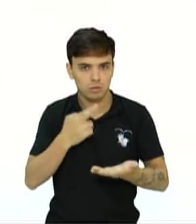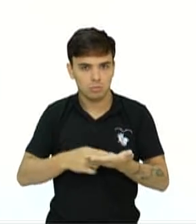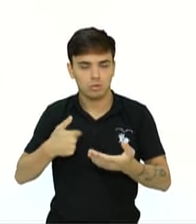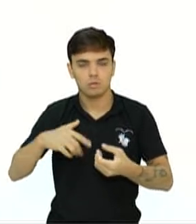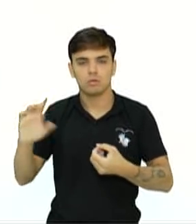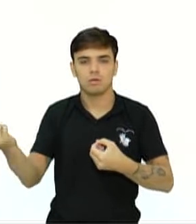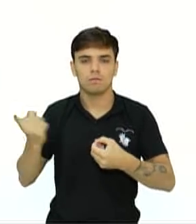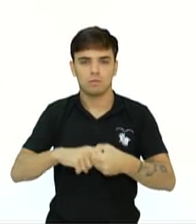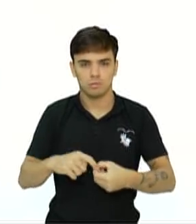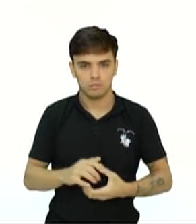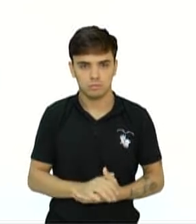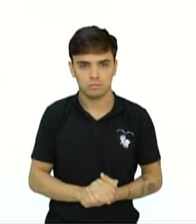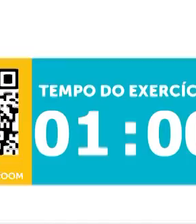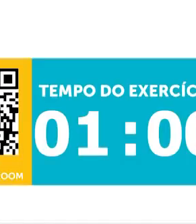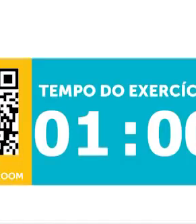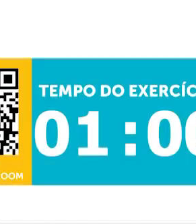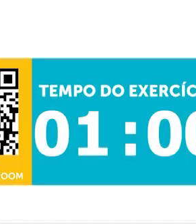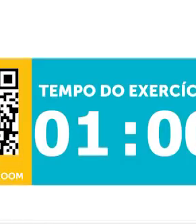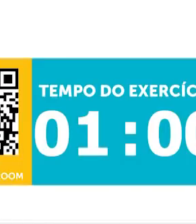volto.